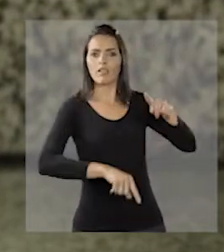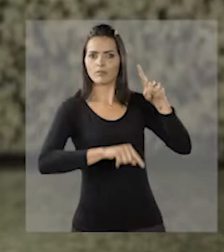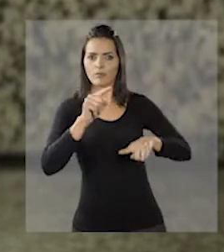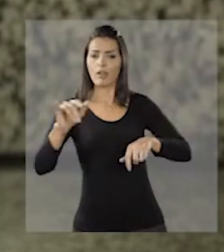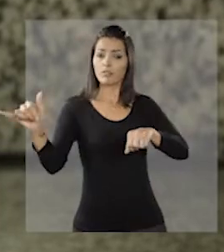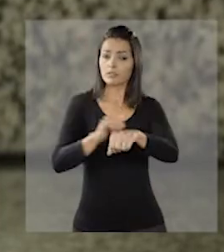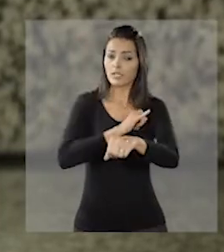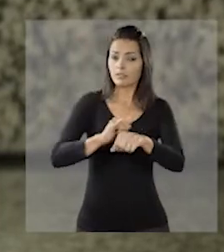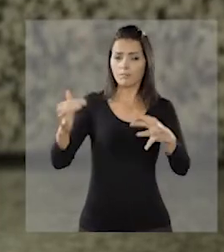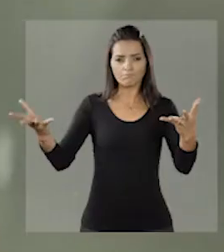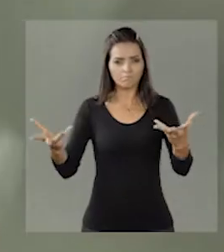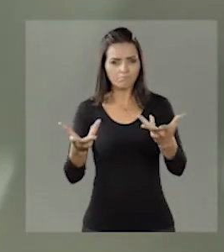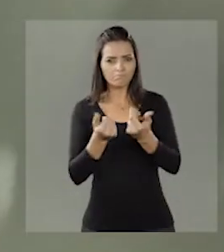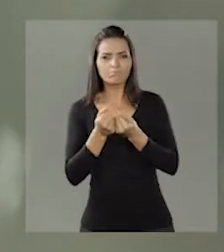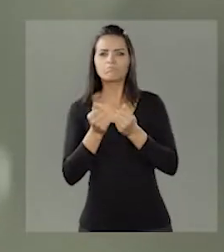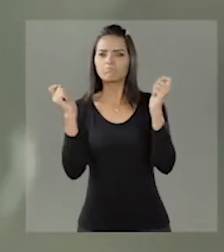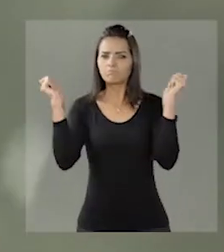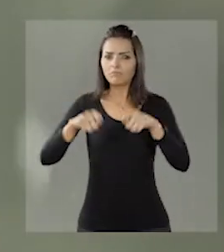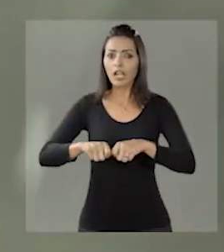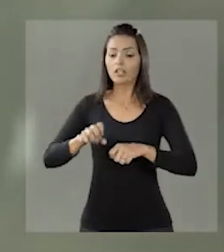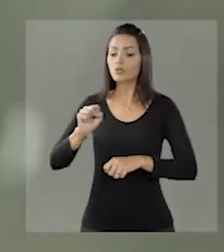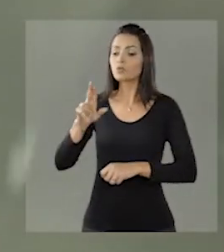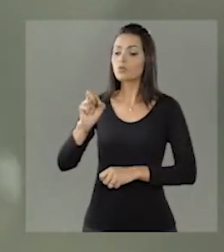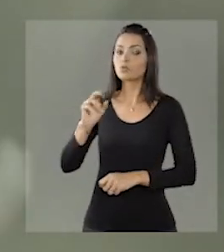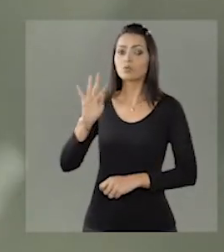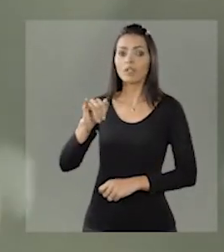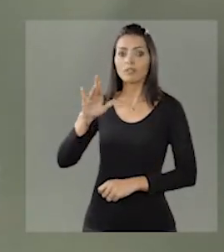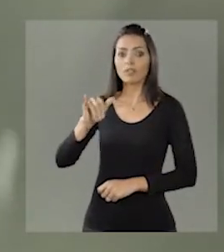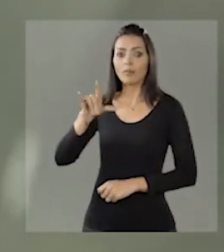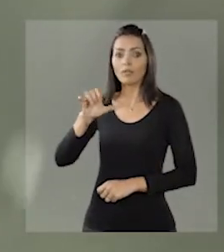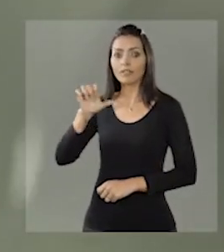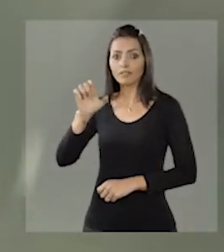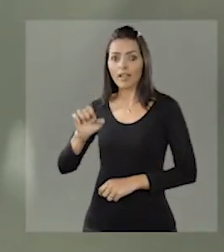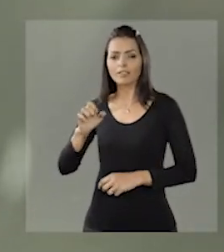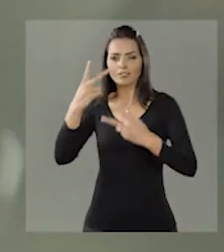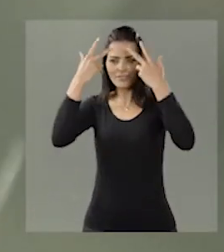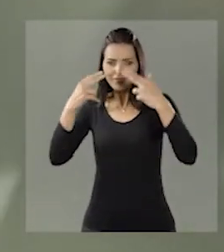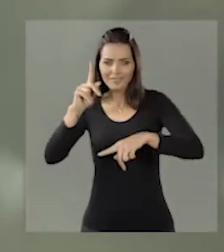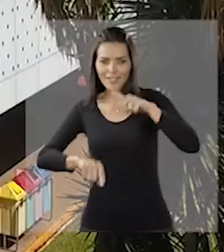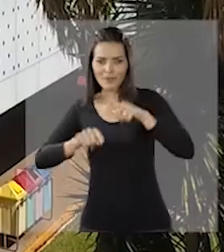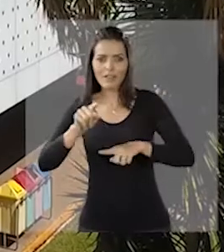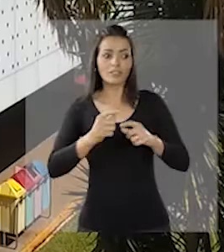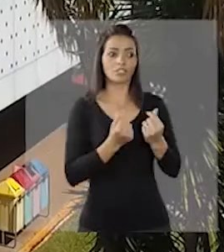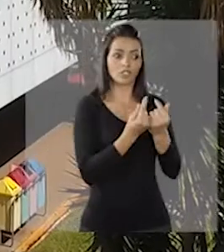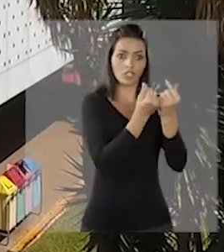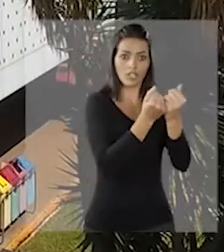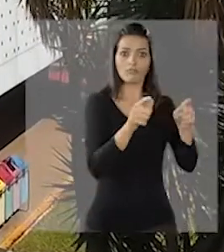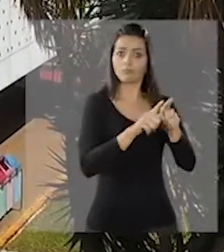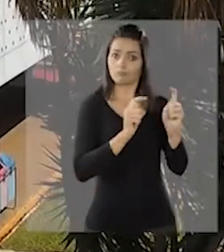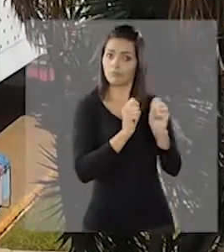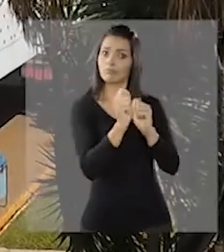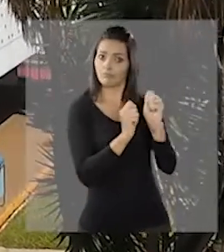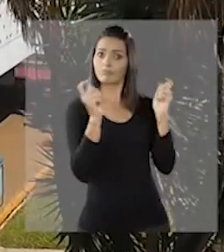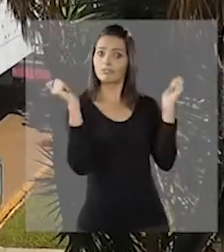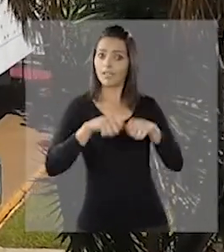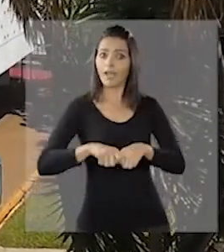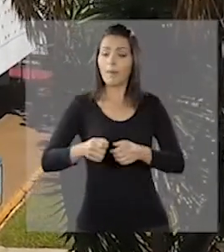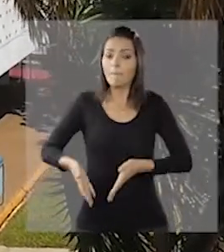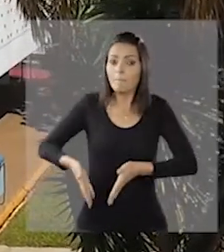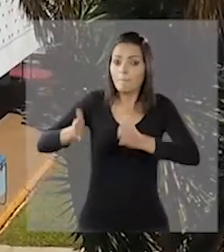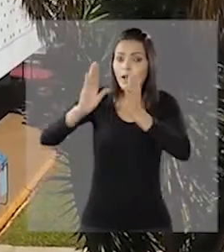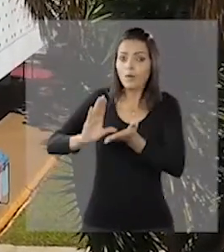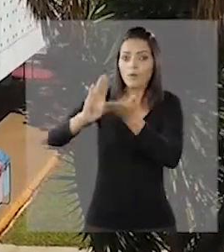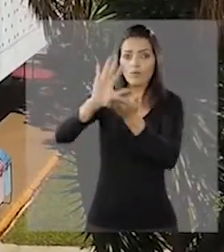estratégias eficientes, nem a sustentabilidade nem o dinheiro escorrem pelo ralo. No prédio do Conselho Federal da OAB, isso